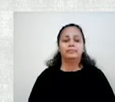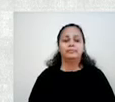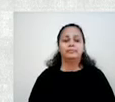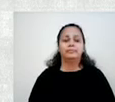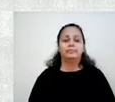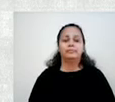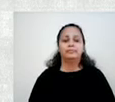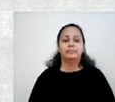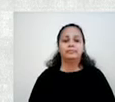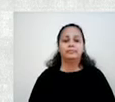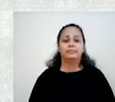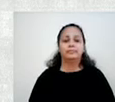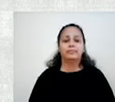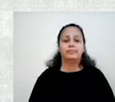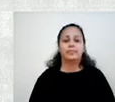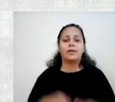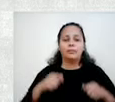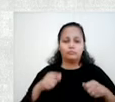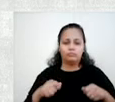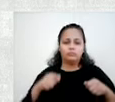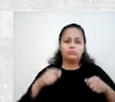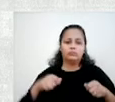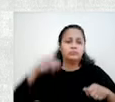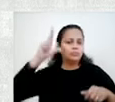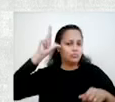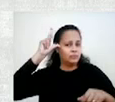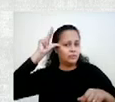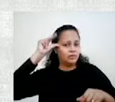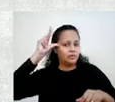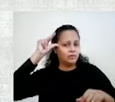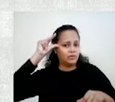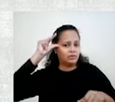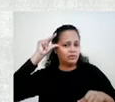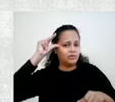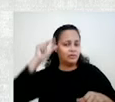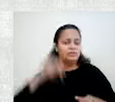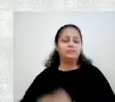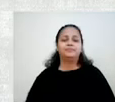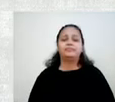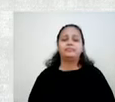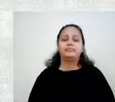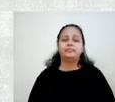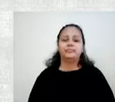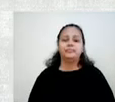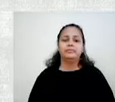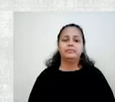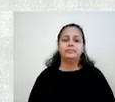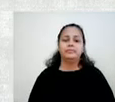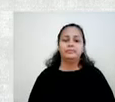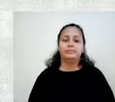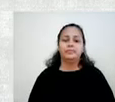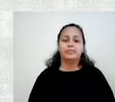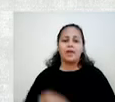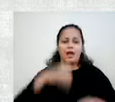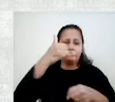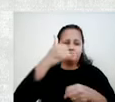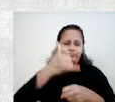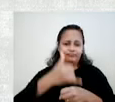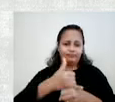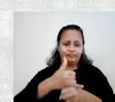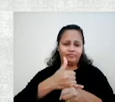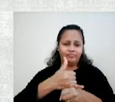Esse homem montado no cavalo é então esse símbolo, esse líder,